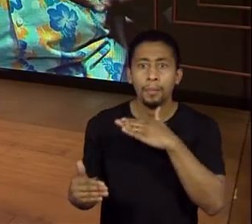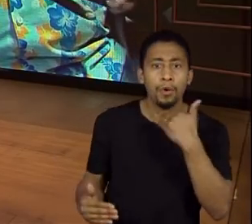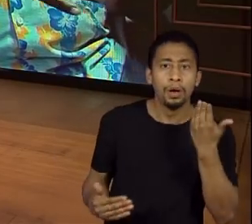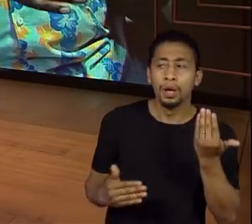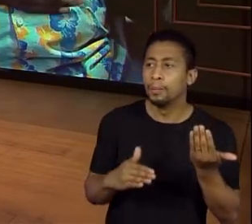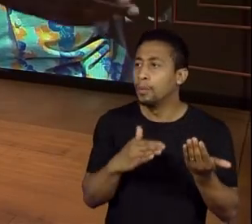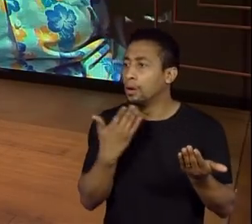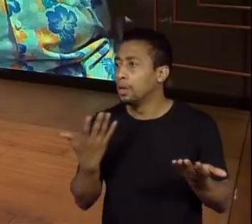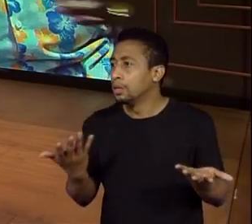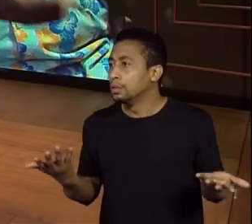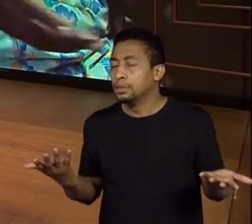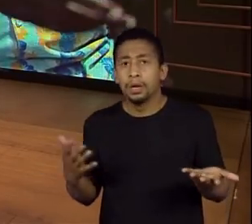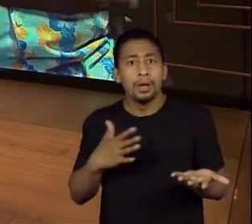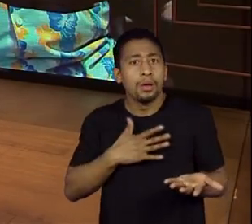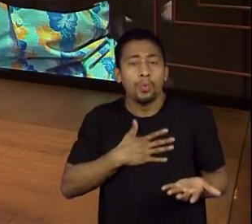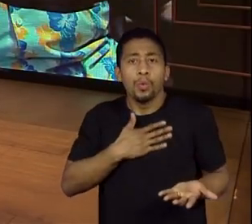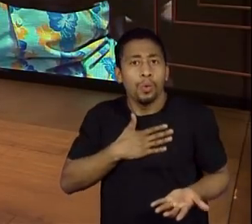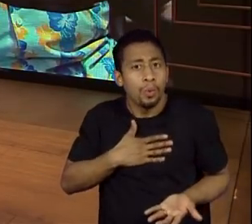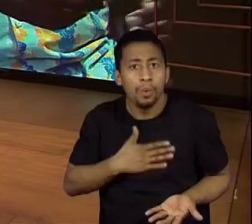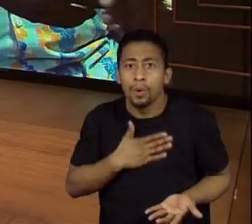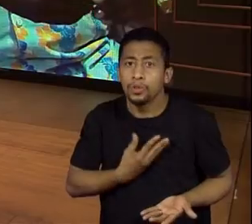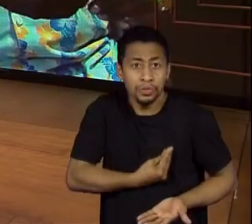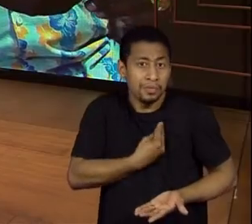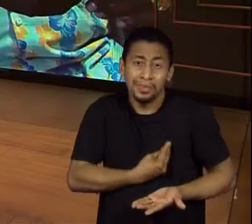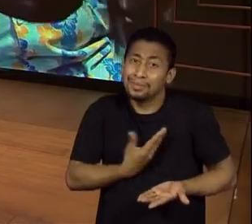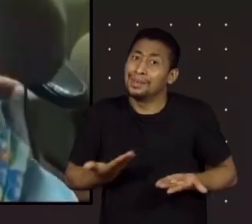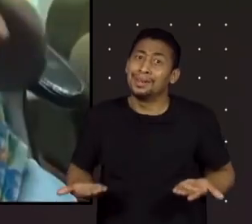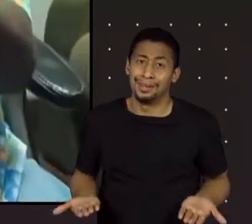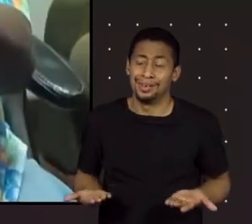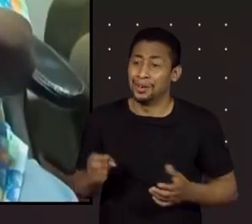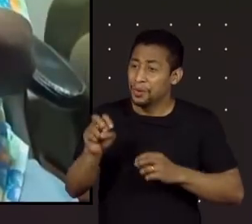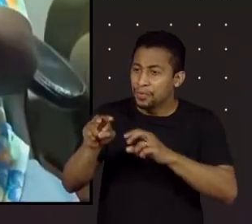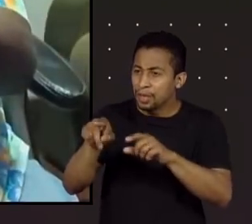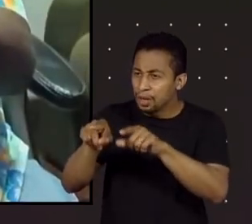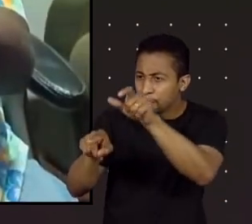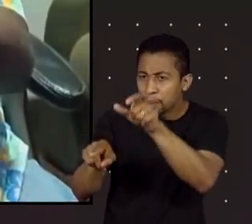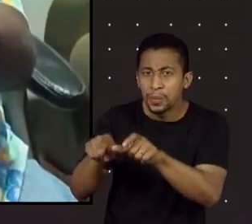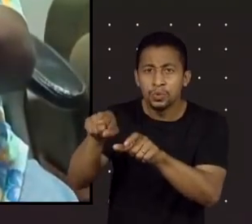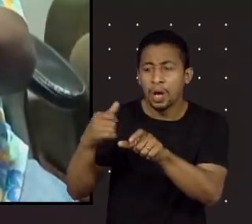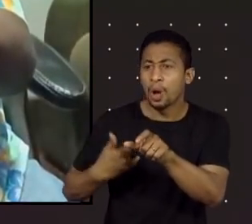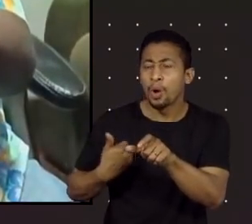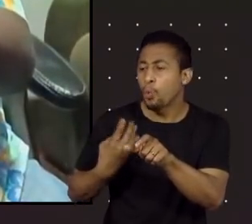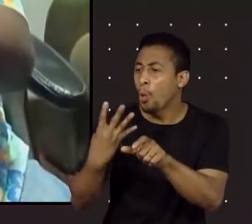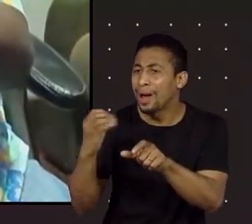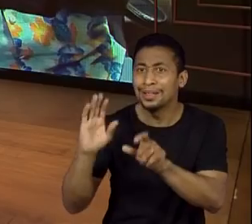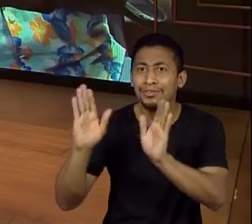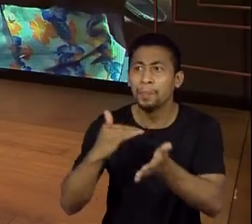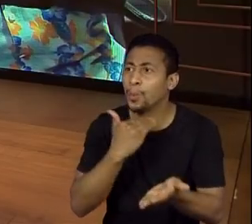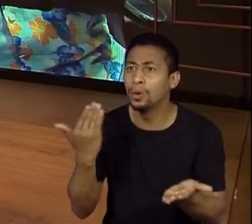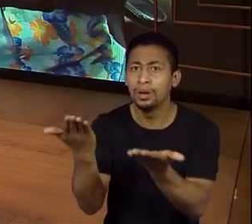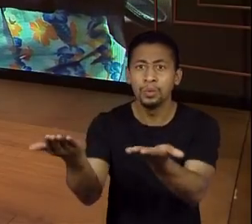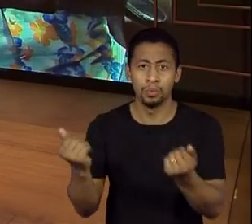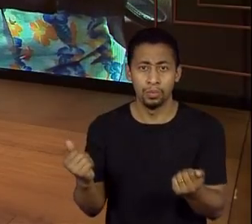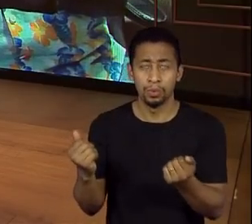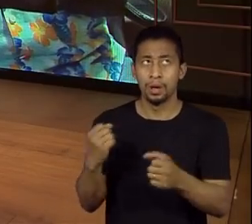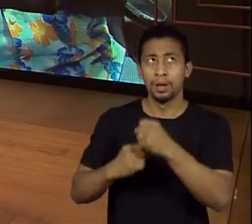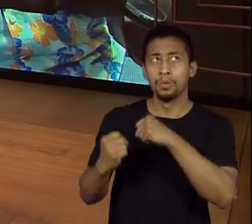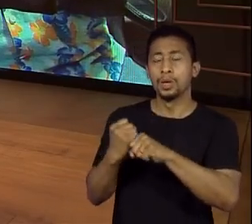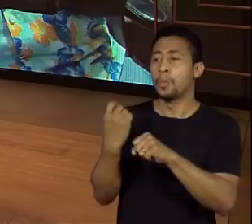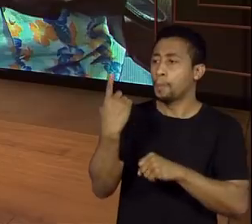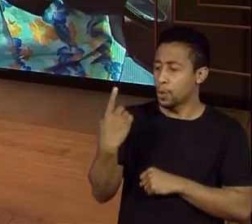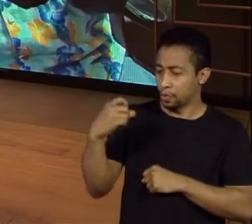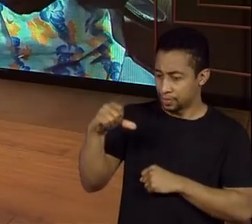viver. E eu vi gente morrer pra caramba, cara. Em 1973, quando eu estive